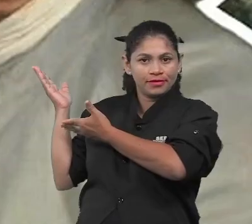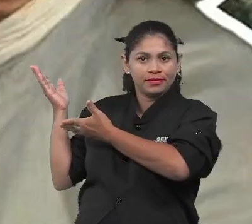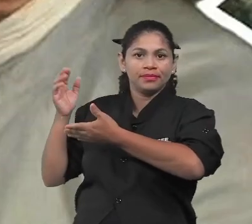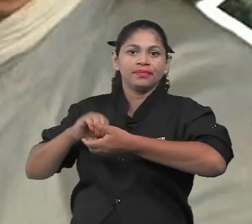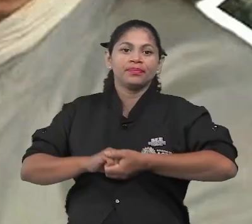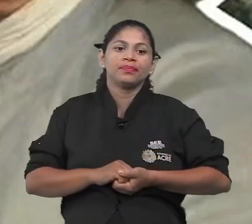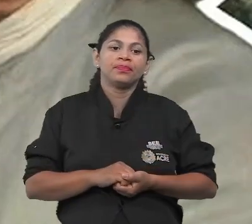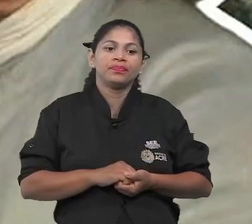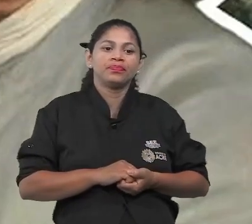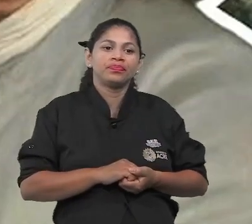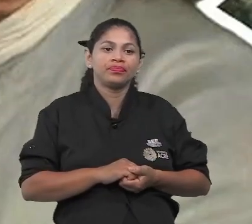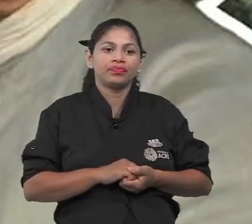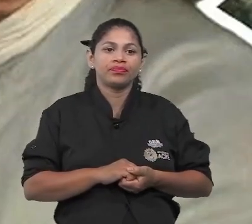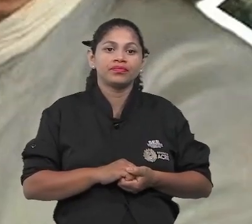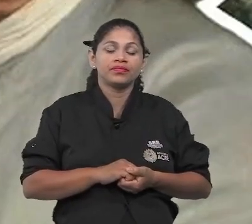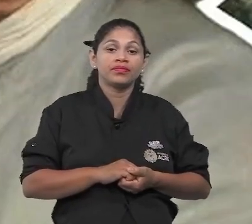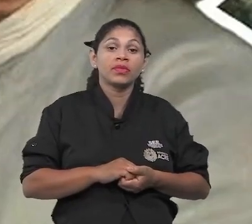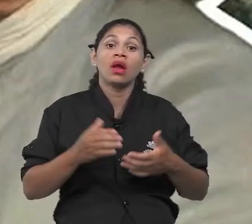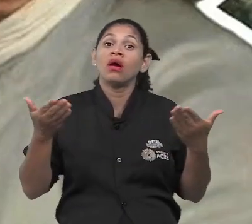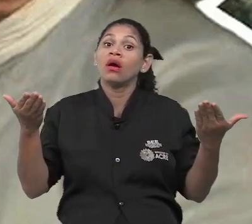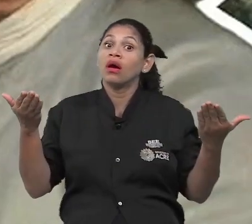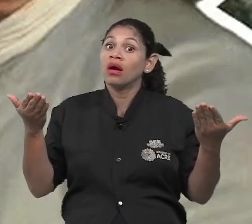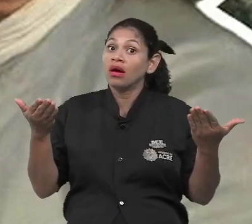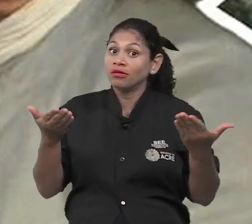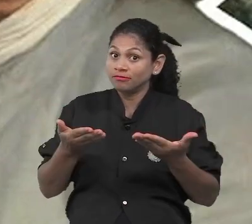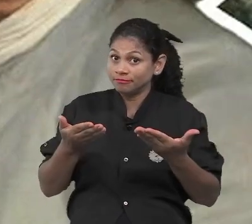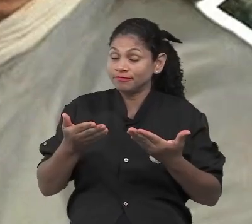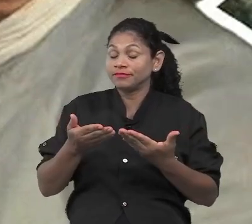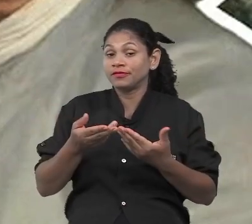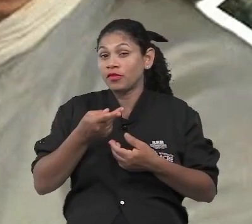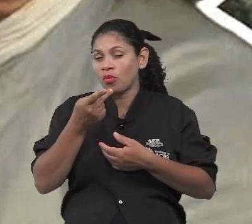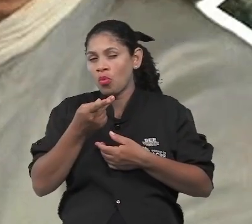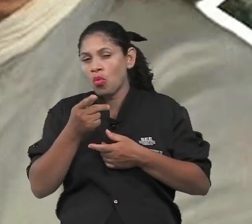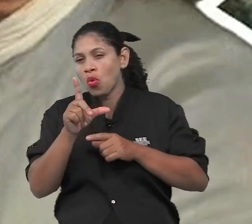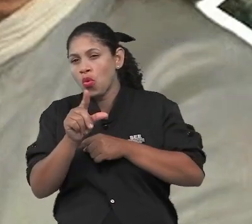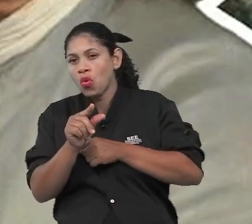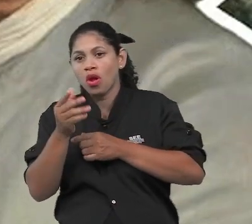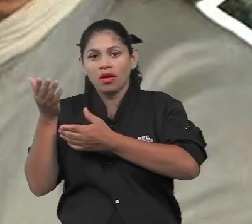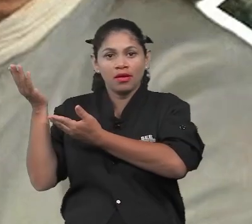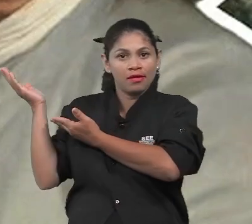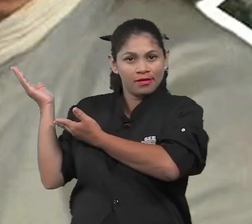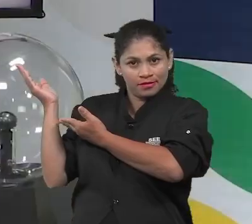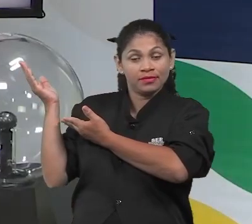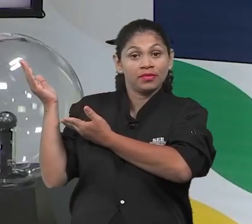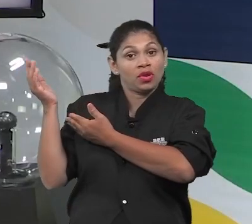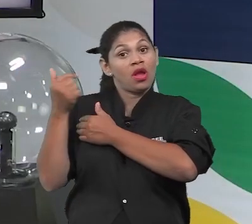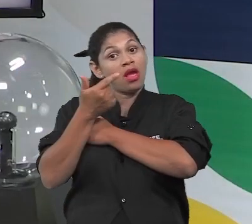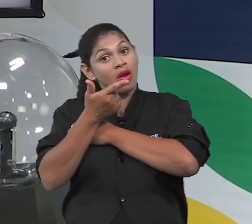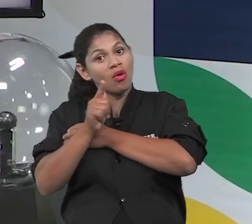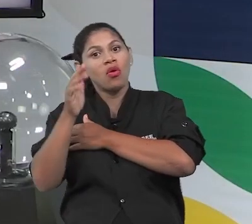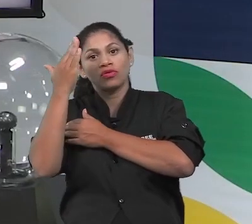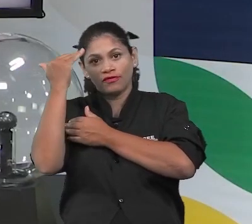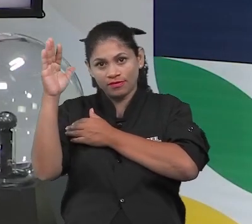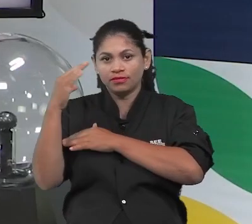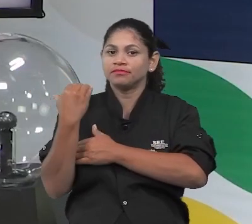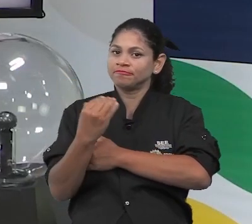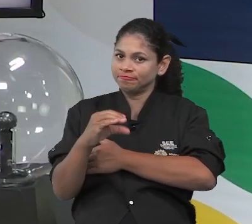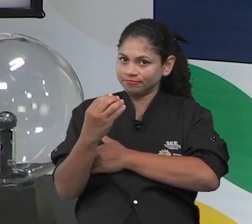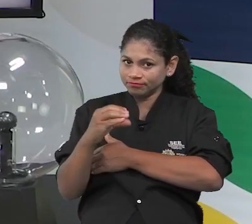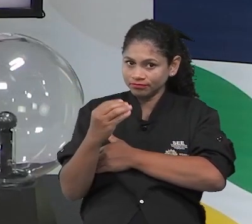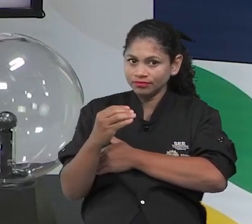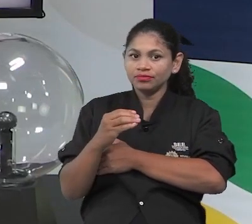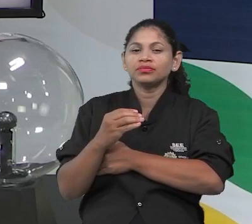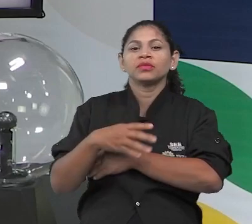magnetismo. Agora a gente vai falar um pouquinho ali do Benjamin Franklin. O Benjamin Franklin, ele é um